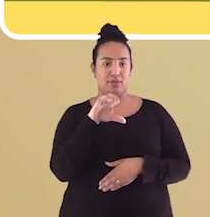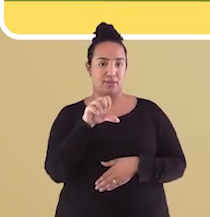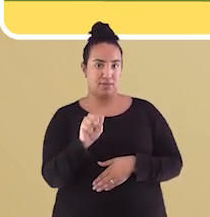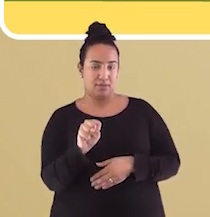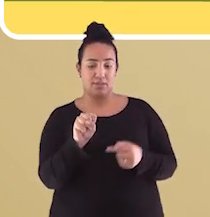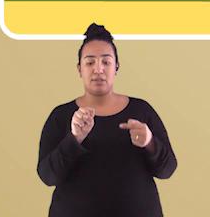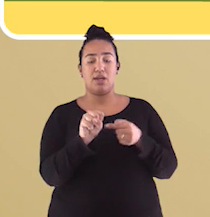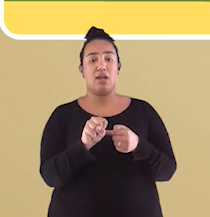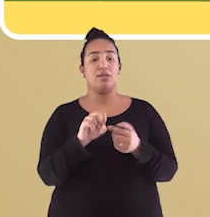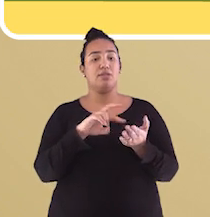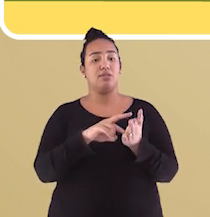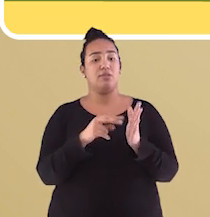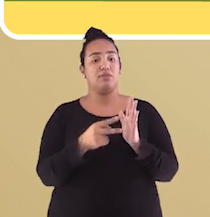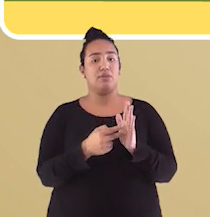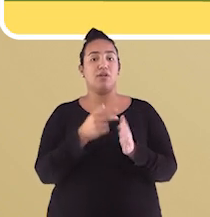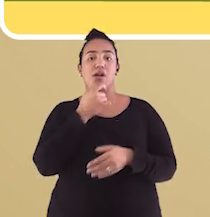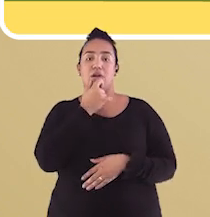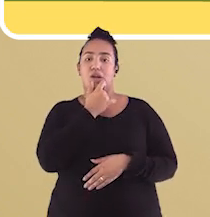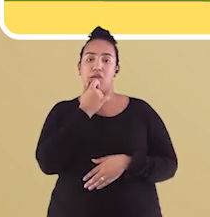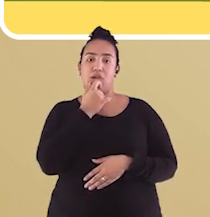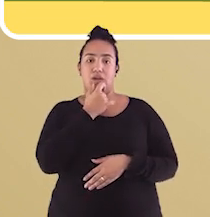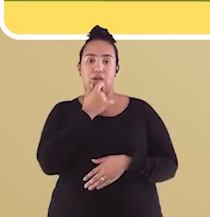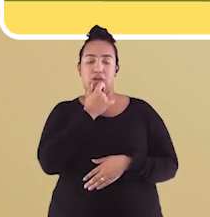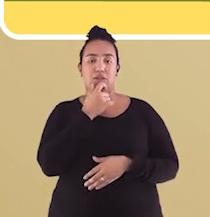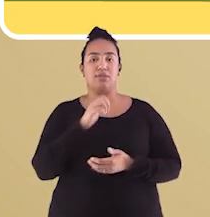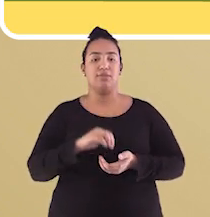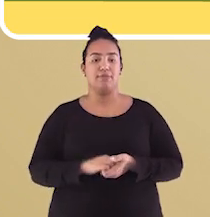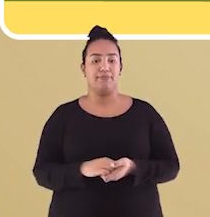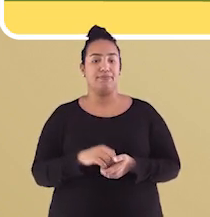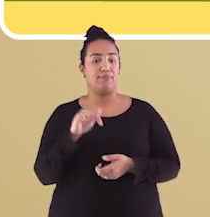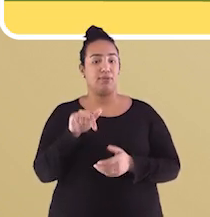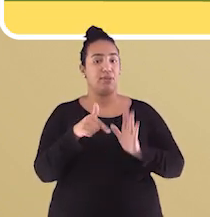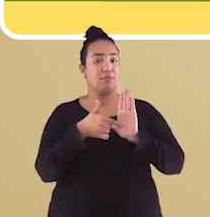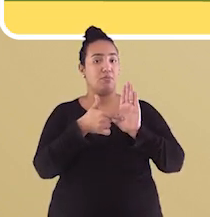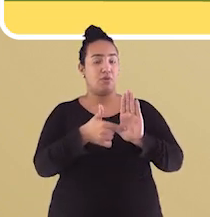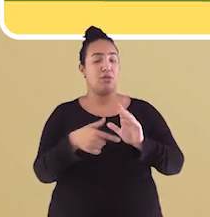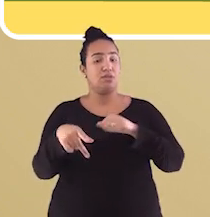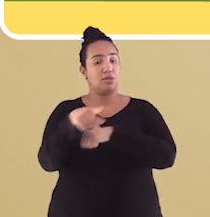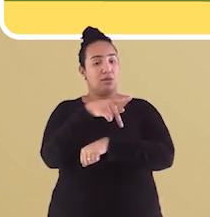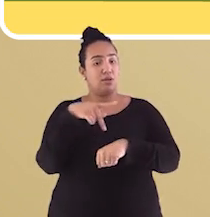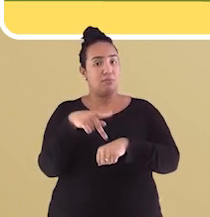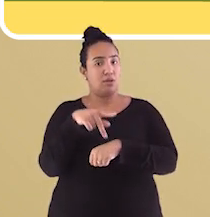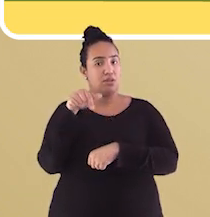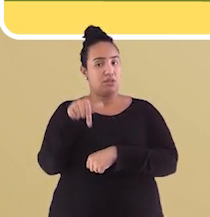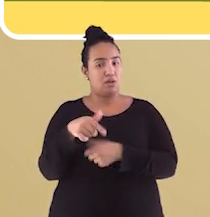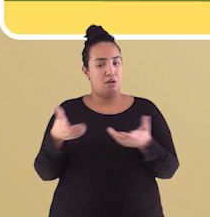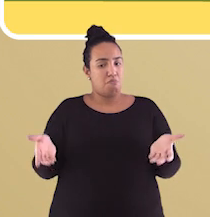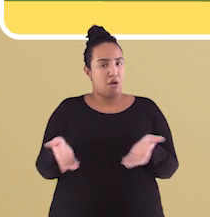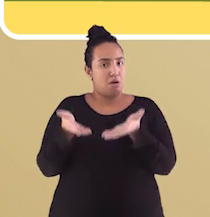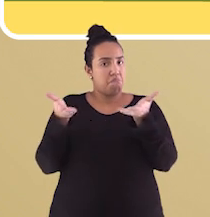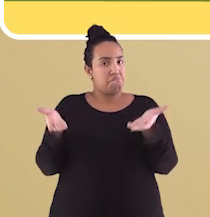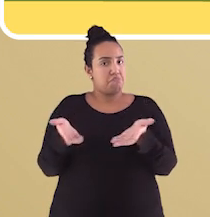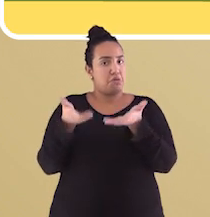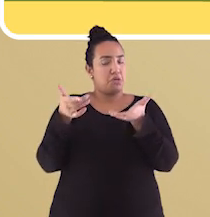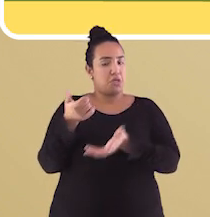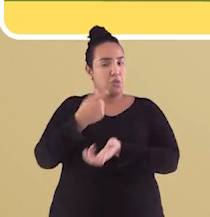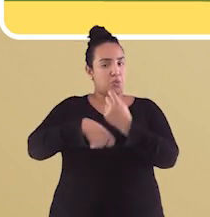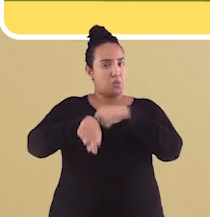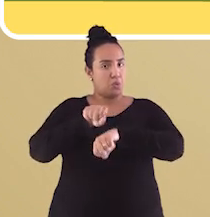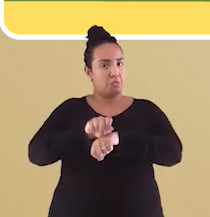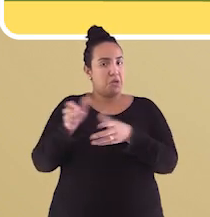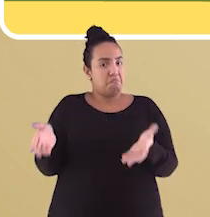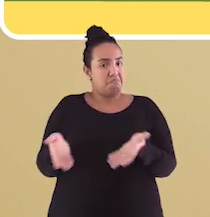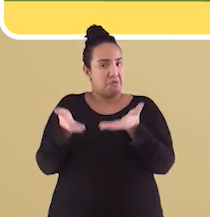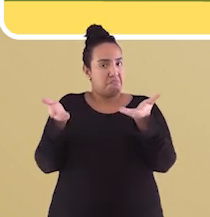South Africa, seu nome em inglês, demonstrando que o país vem ganhando projeção e reconhecimento econômico no